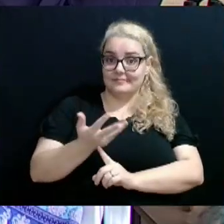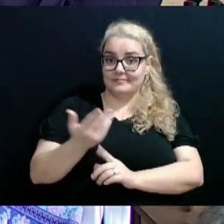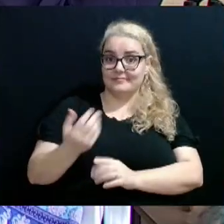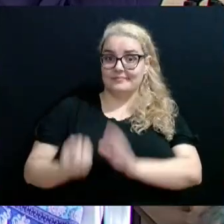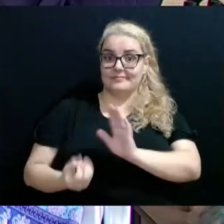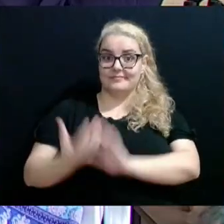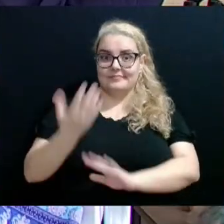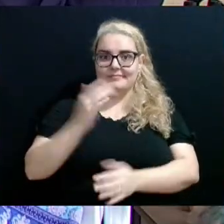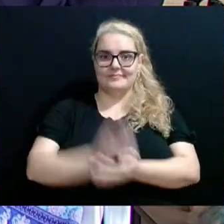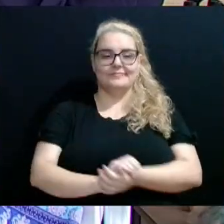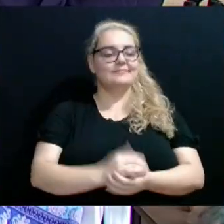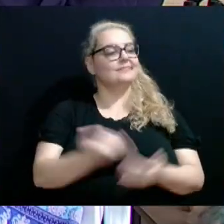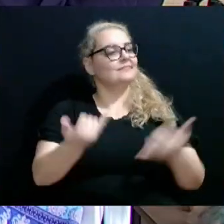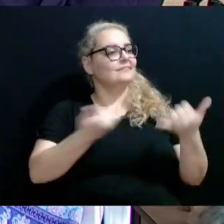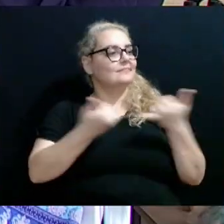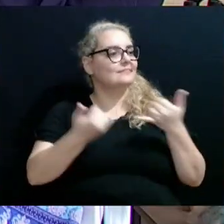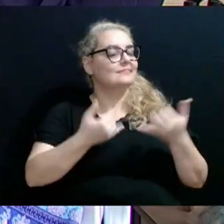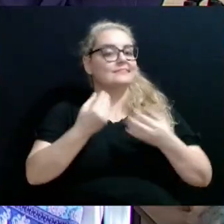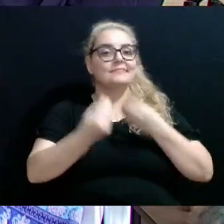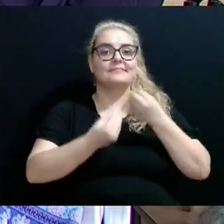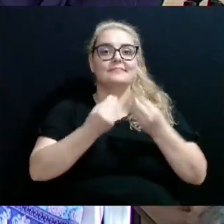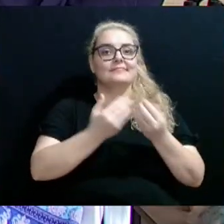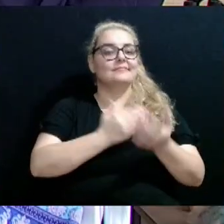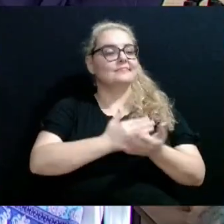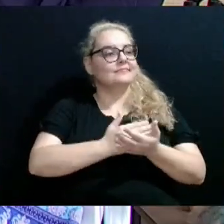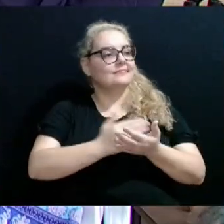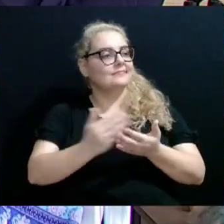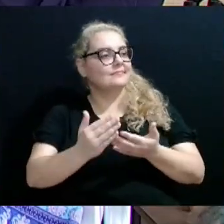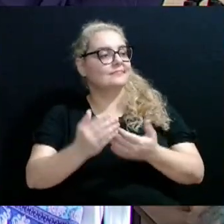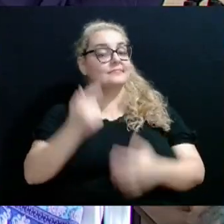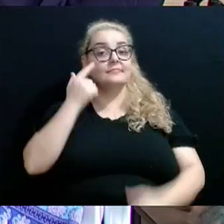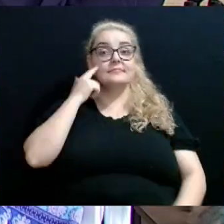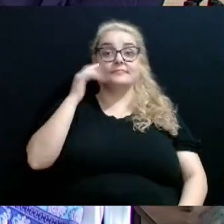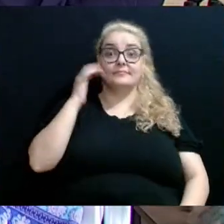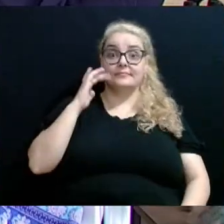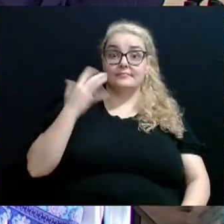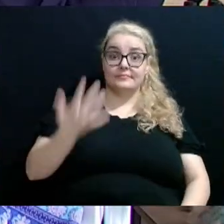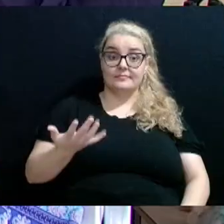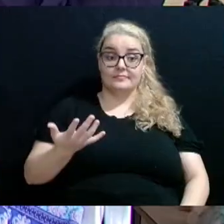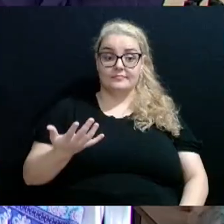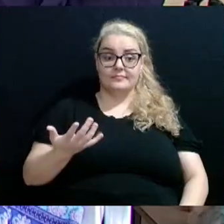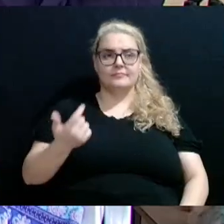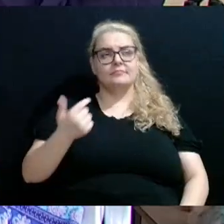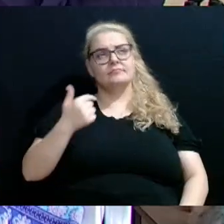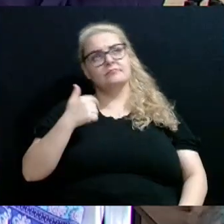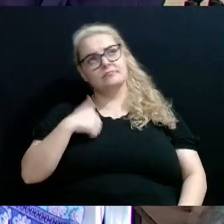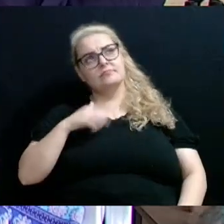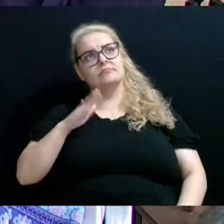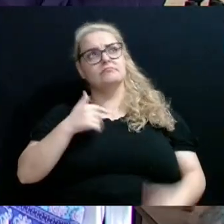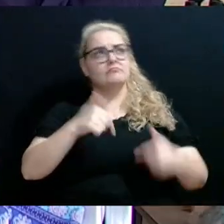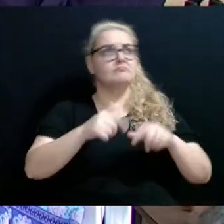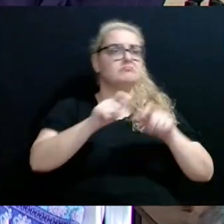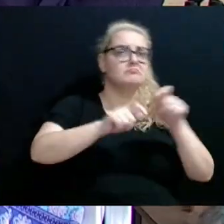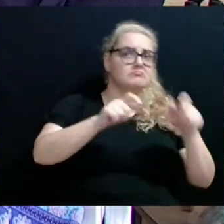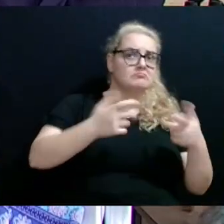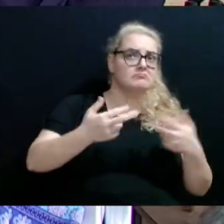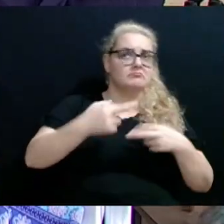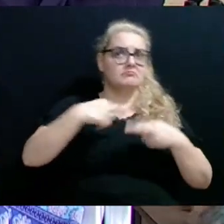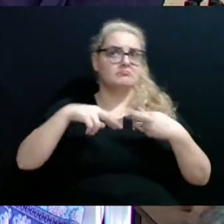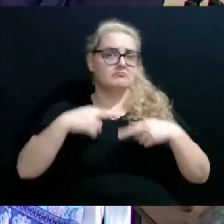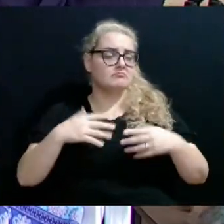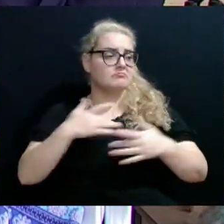me conta como começou essa questão de você pensar, eu já trabalho com as pessoas, com a questão do